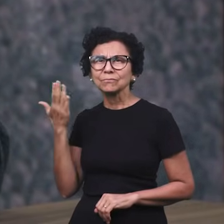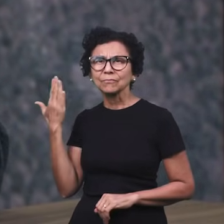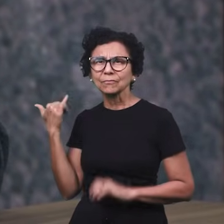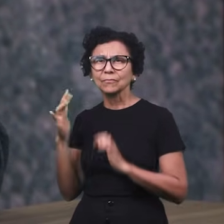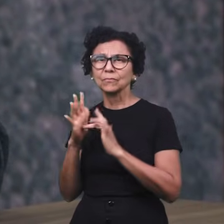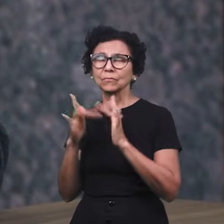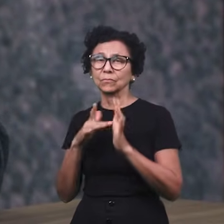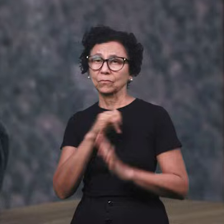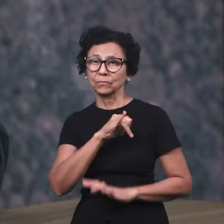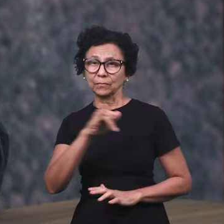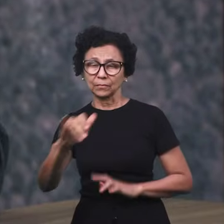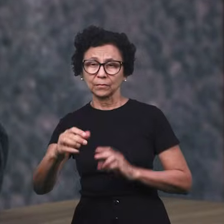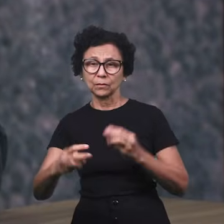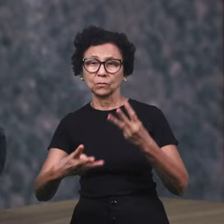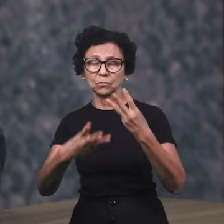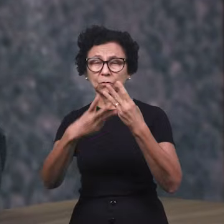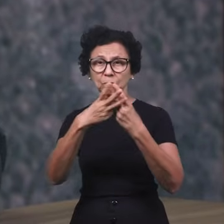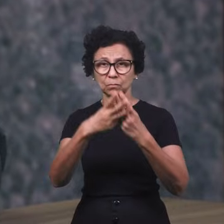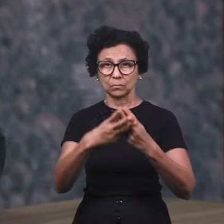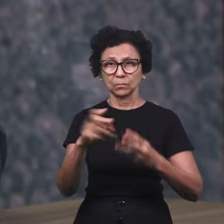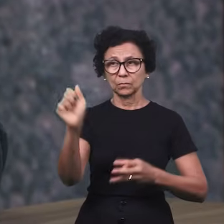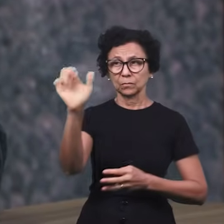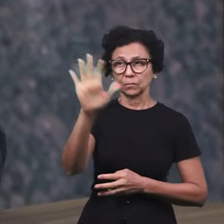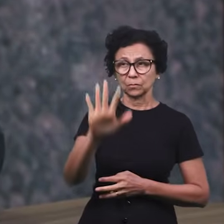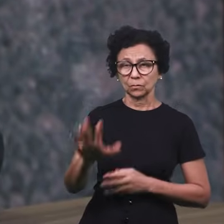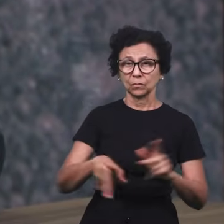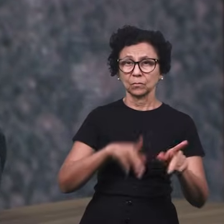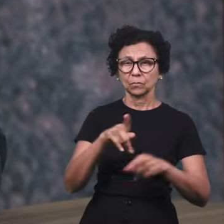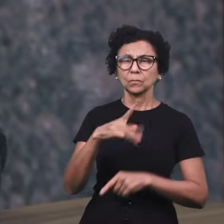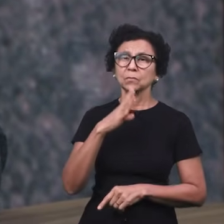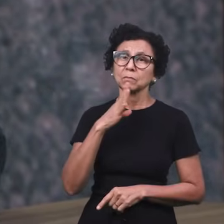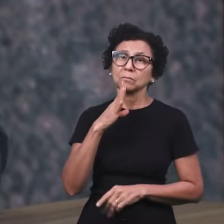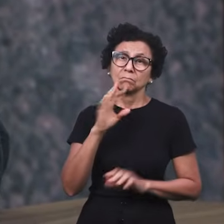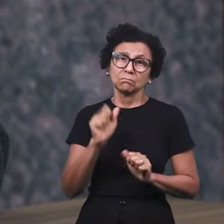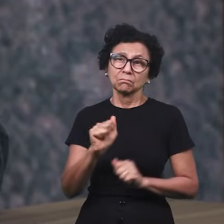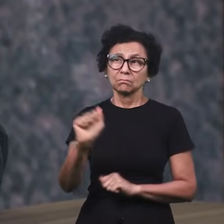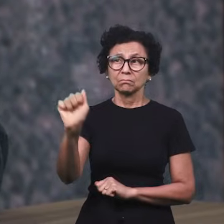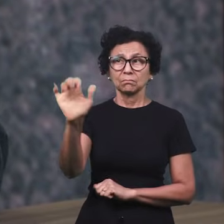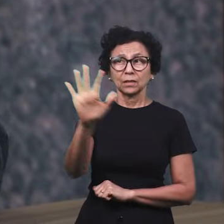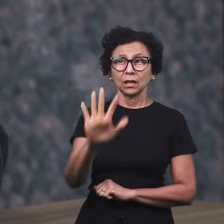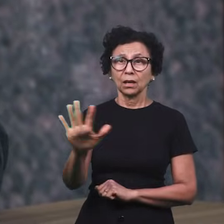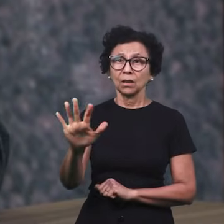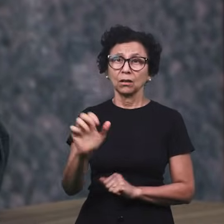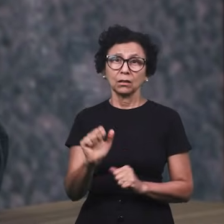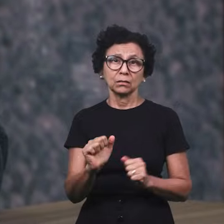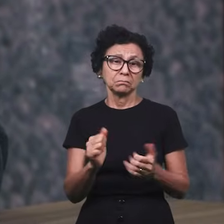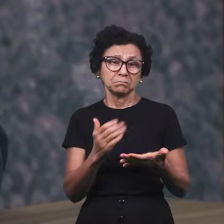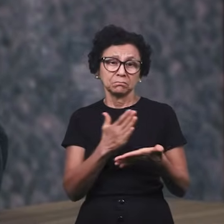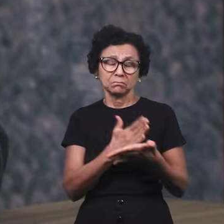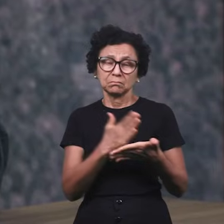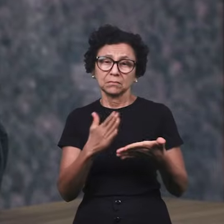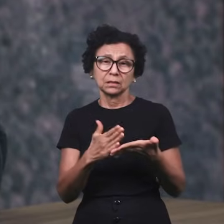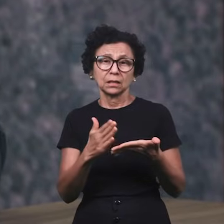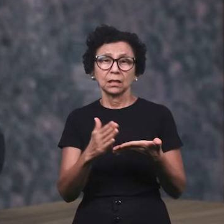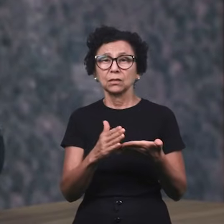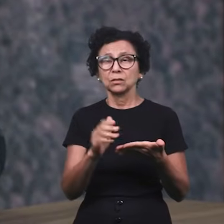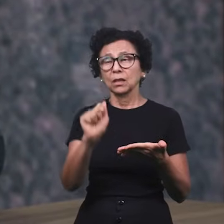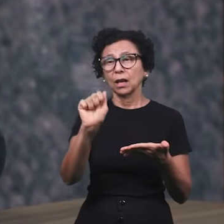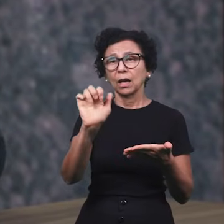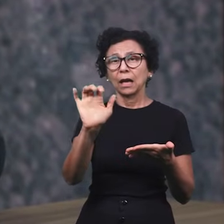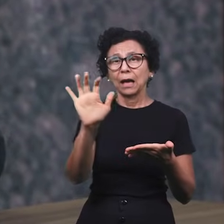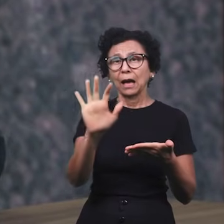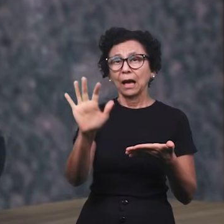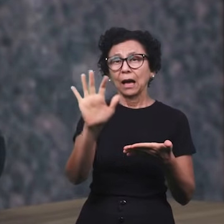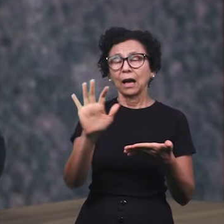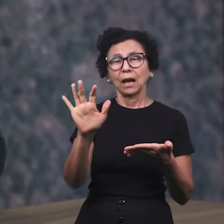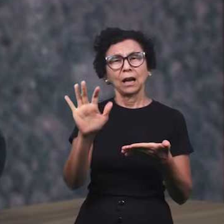mundo conhecido, o mundo que os judeus conheciam, que os europeus conheciam, era basicamente a Europa, uma parte da África, uma parte da Ásia. Eles